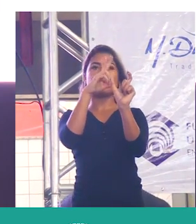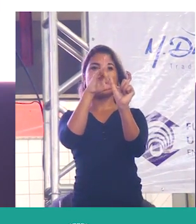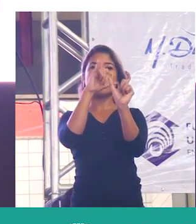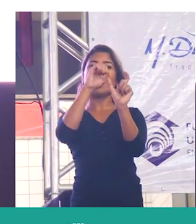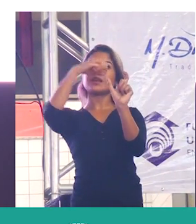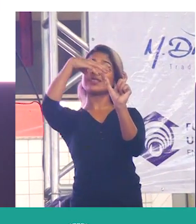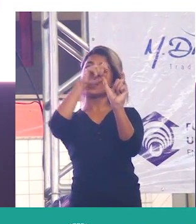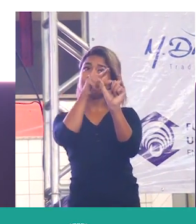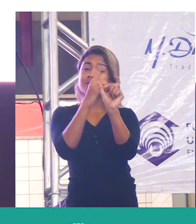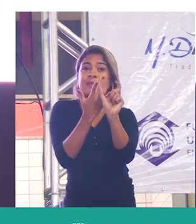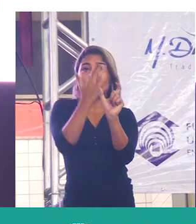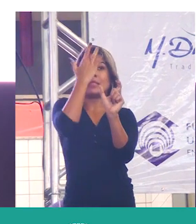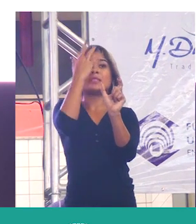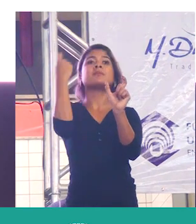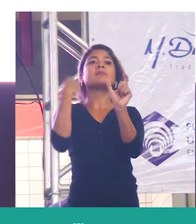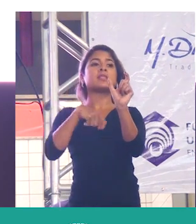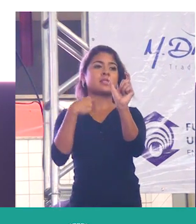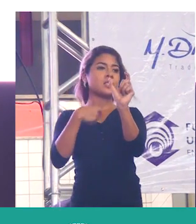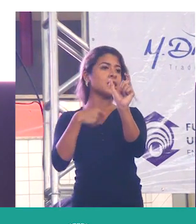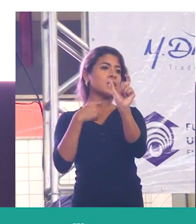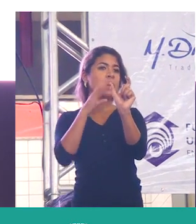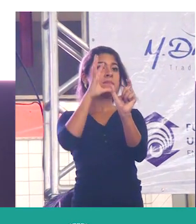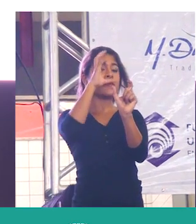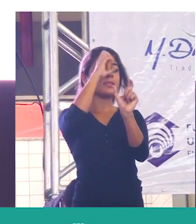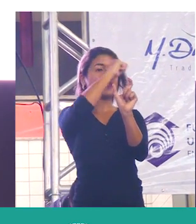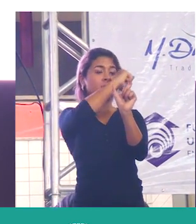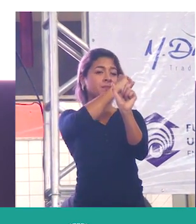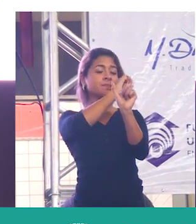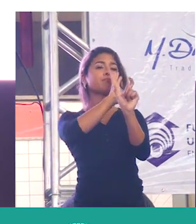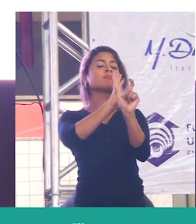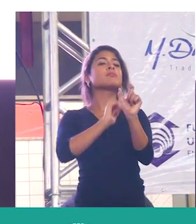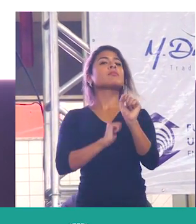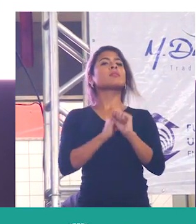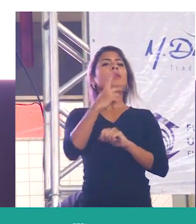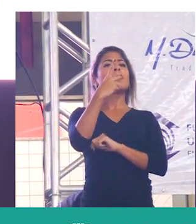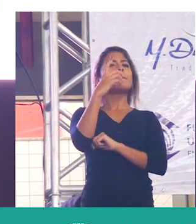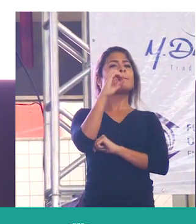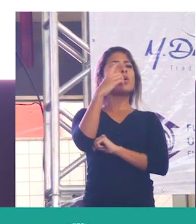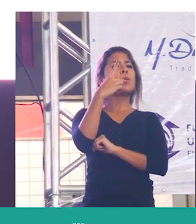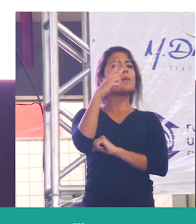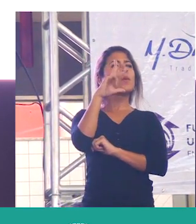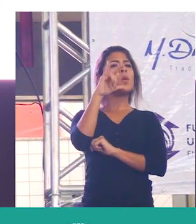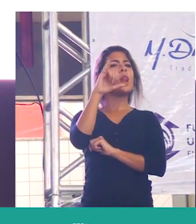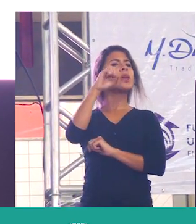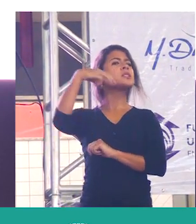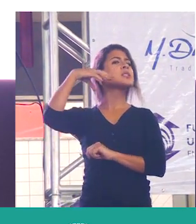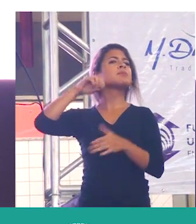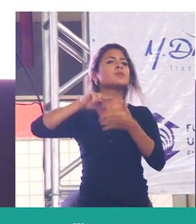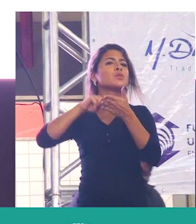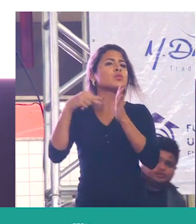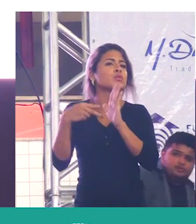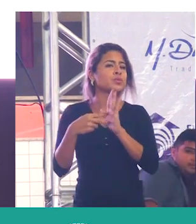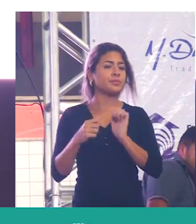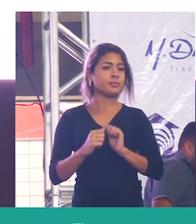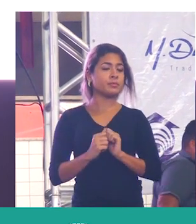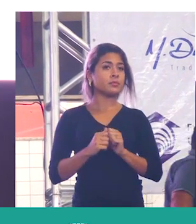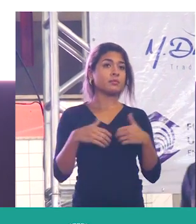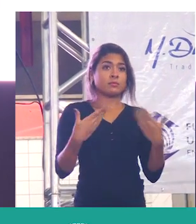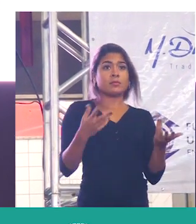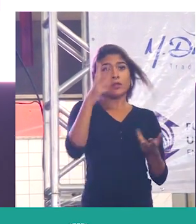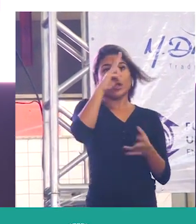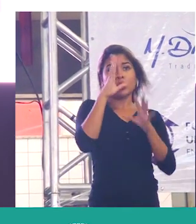o que é populismo. Populismo, pessoal, do ponto de vista histórico, é